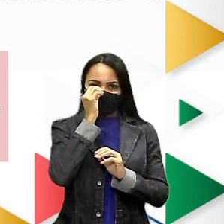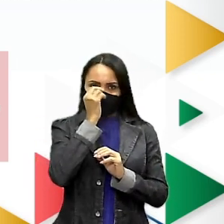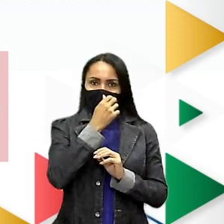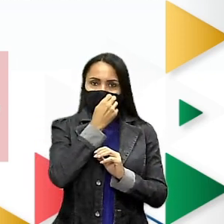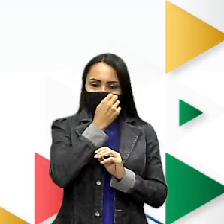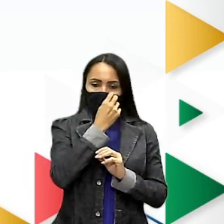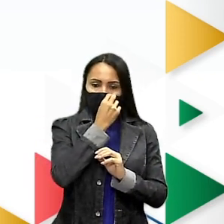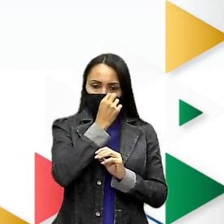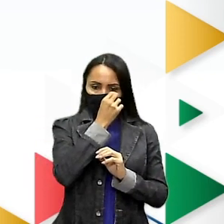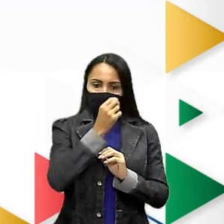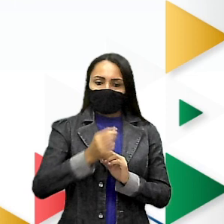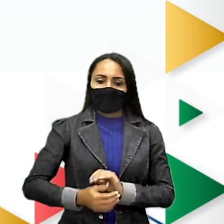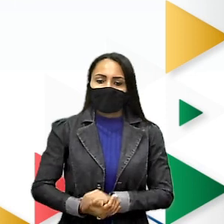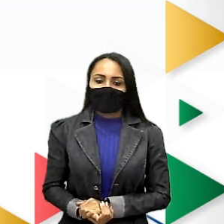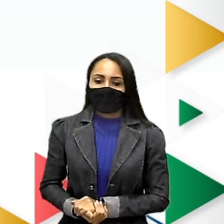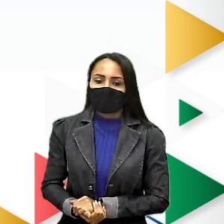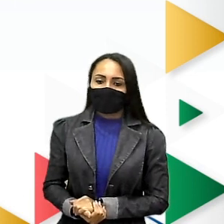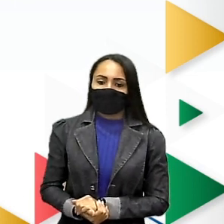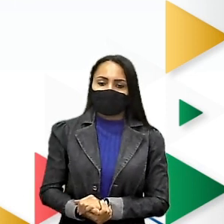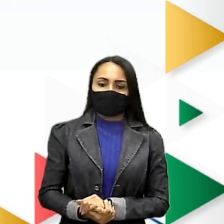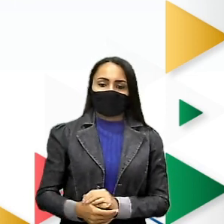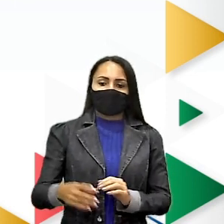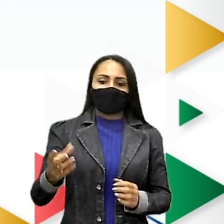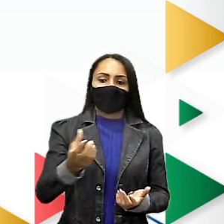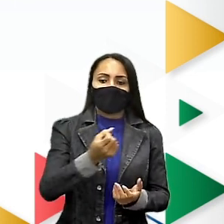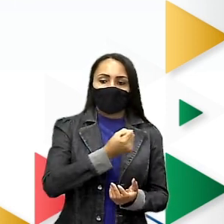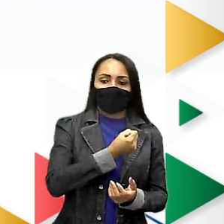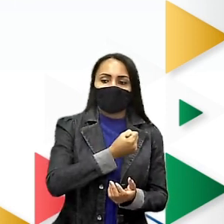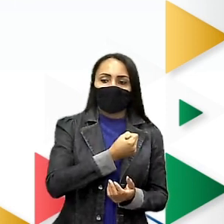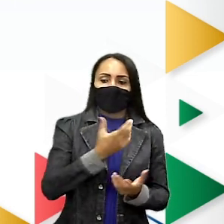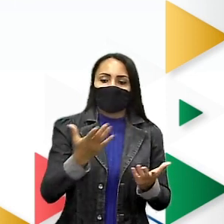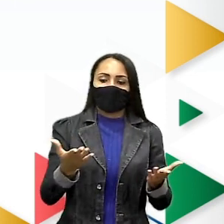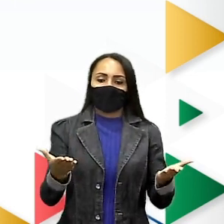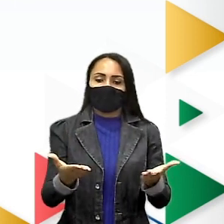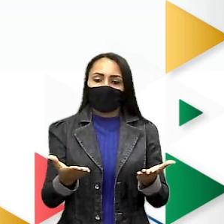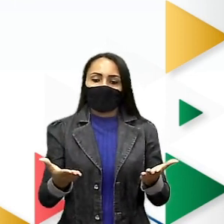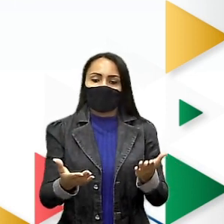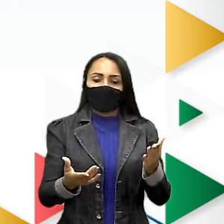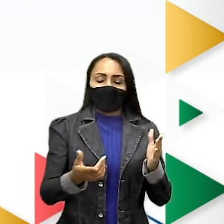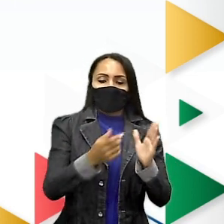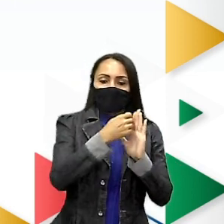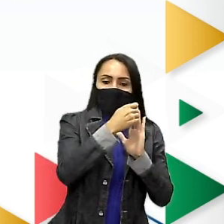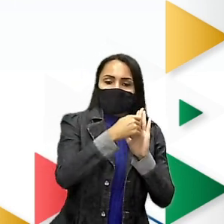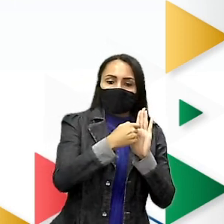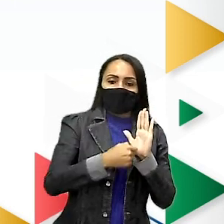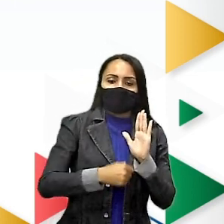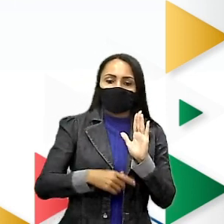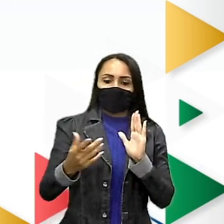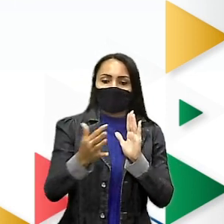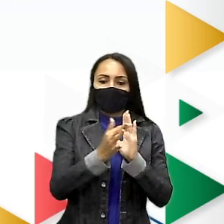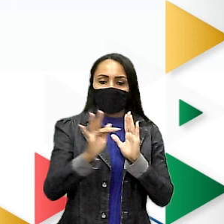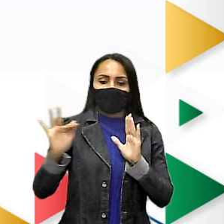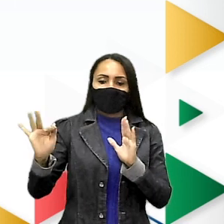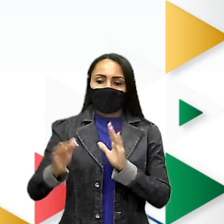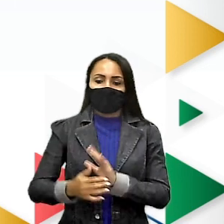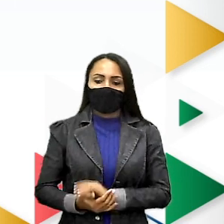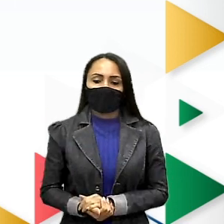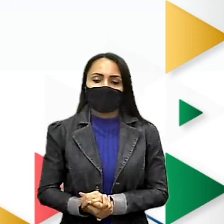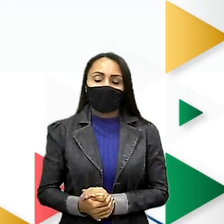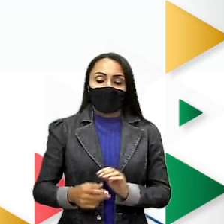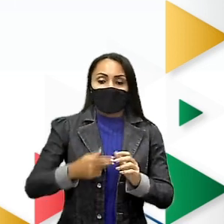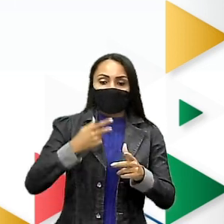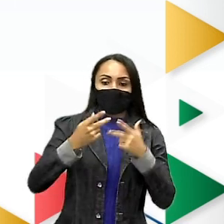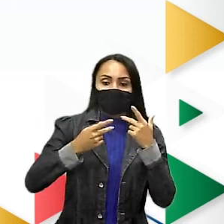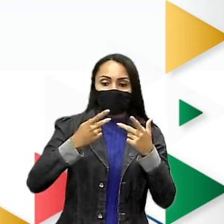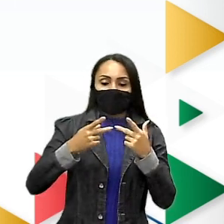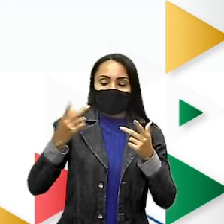agora. Bom, um número escrito na notação científica ela apresenta o seguinte formato. Em álgebra, a gente